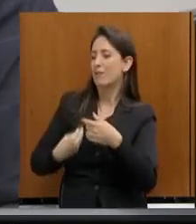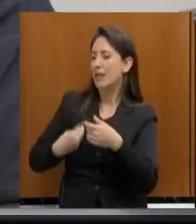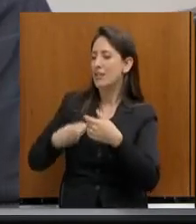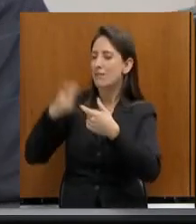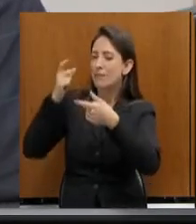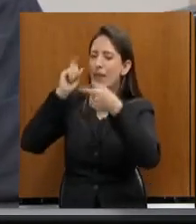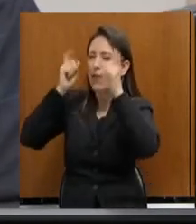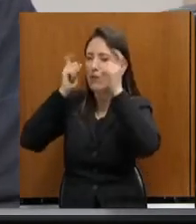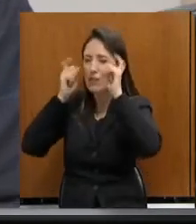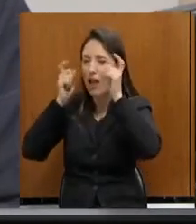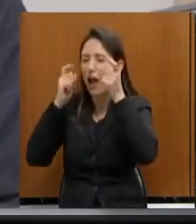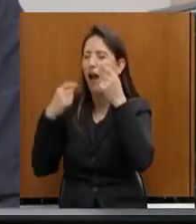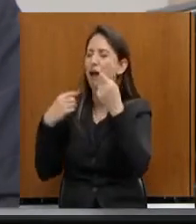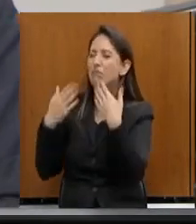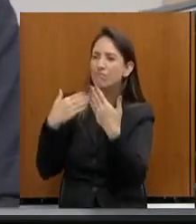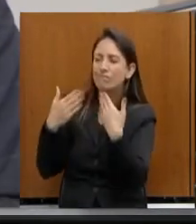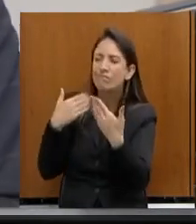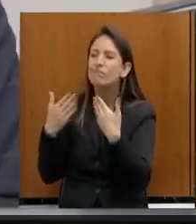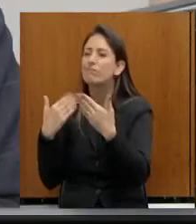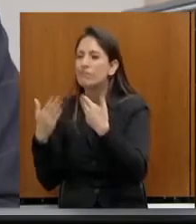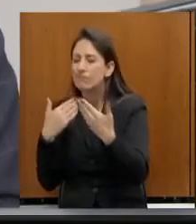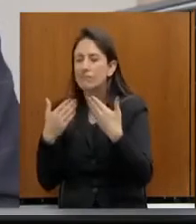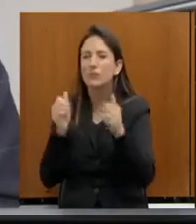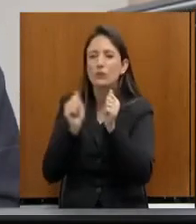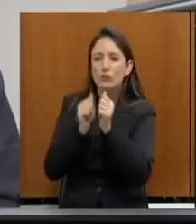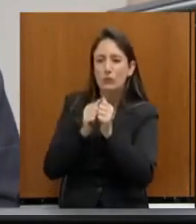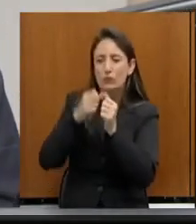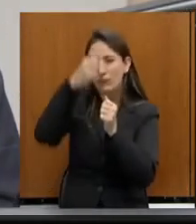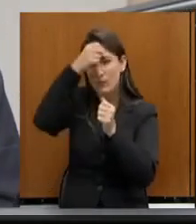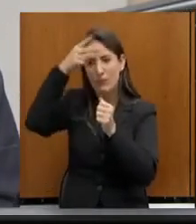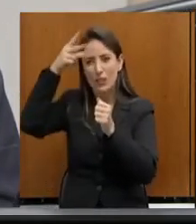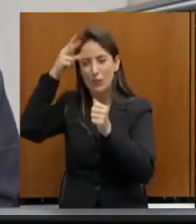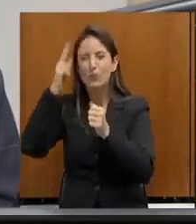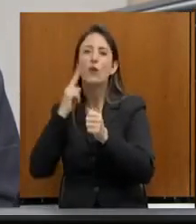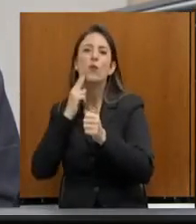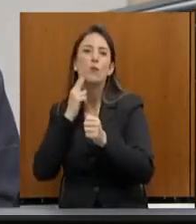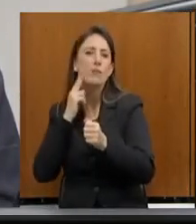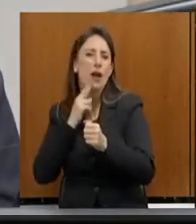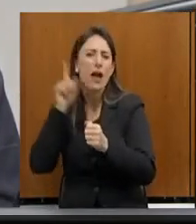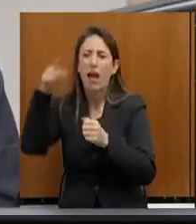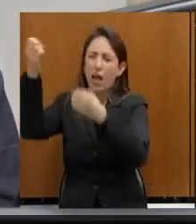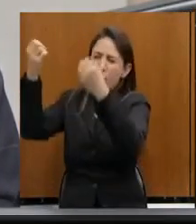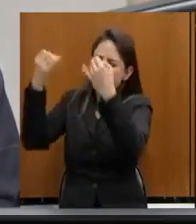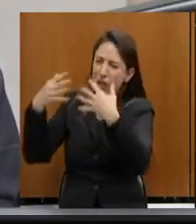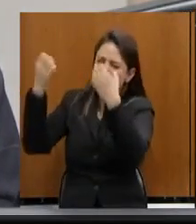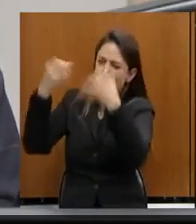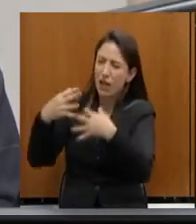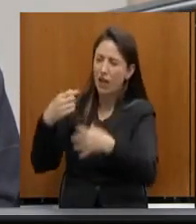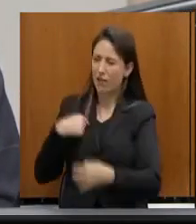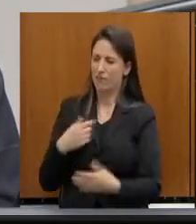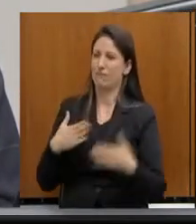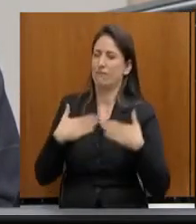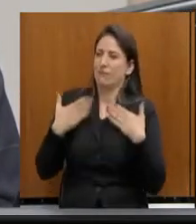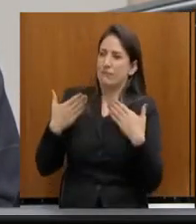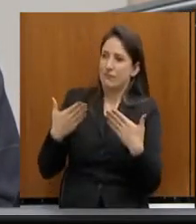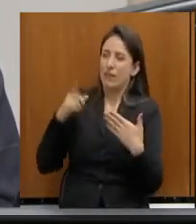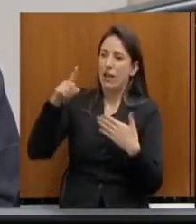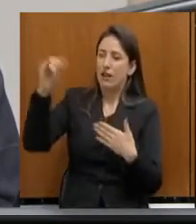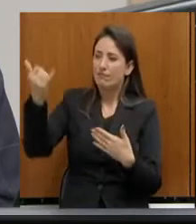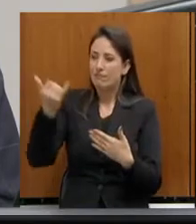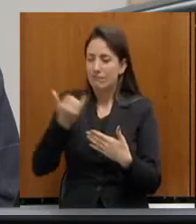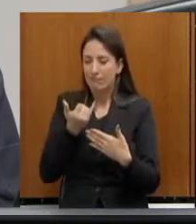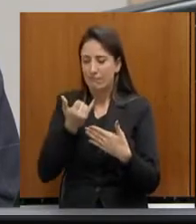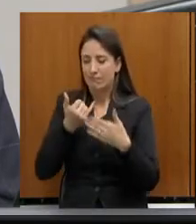para a Prefeitura de Ubá com que colocou as suas indagações eu fui surpreendido por uma notícia